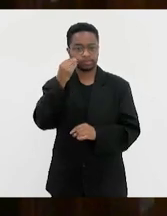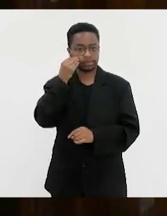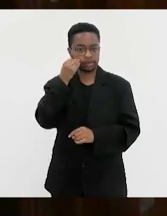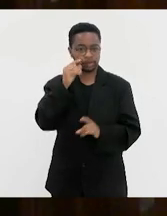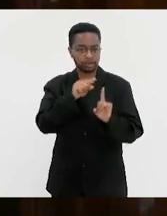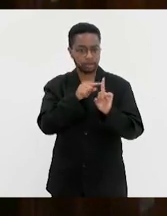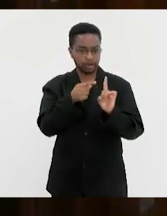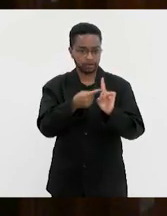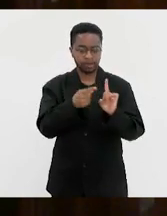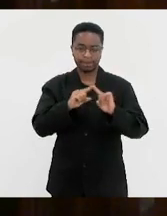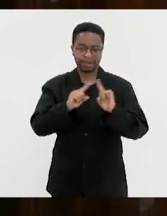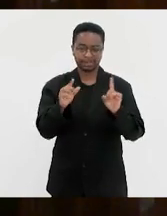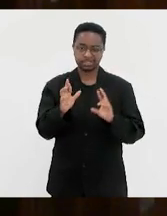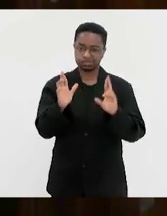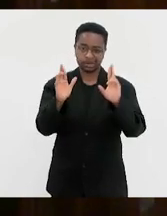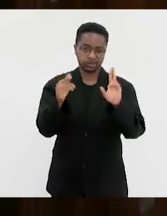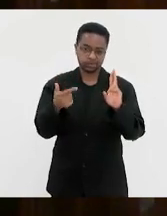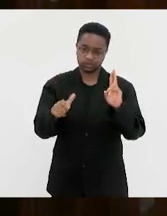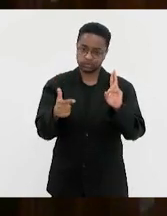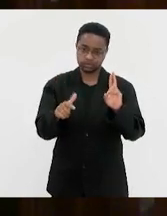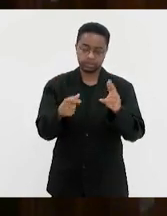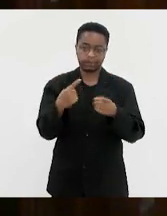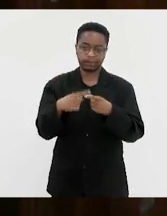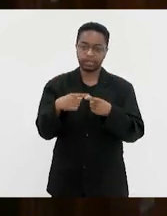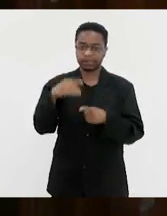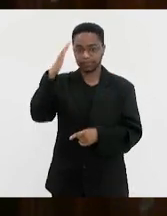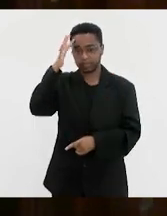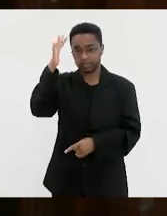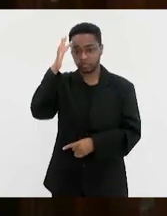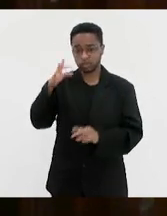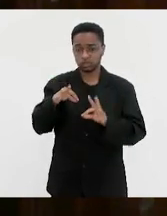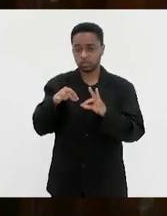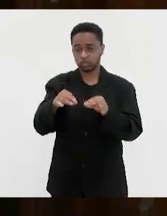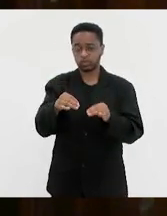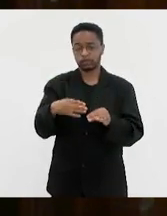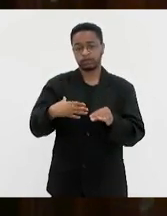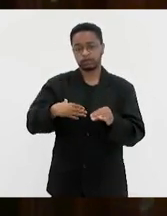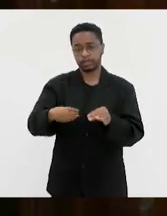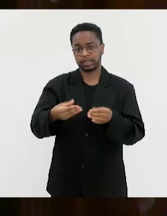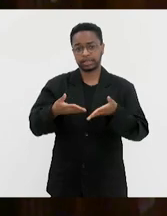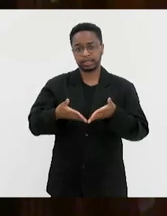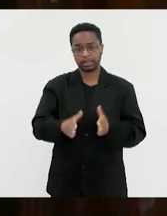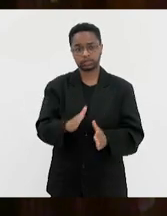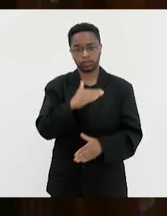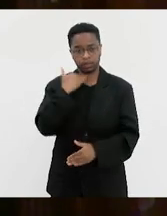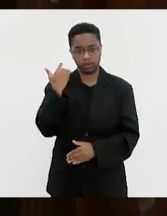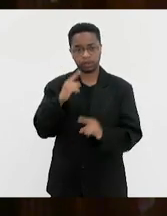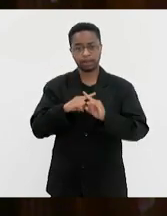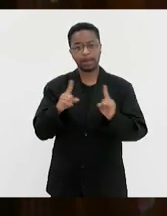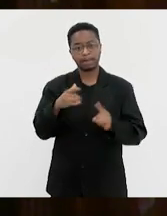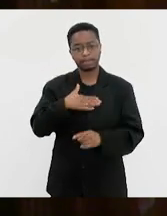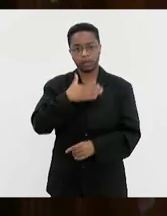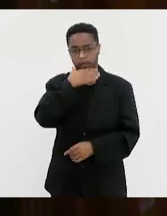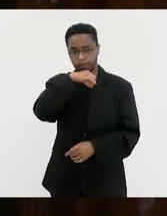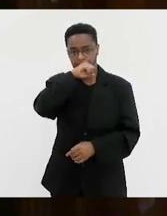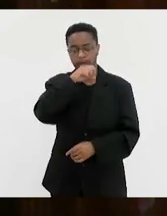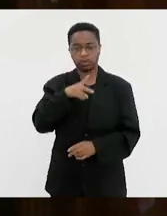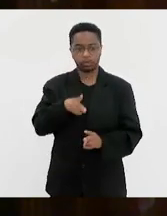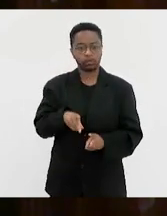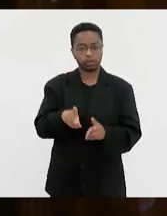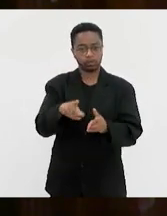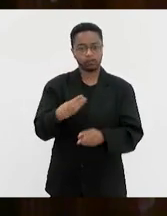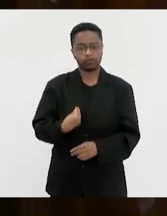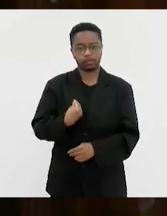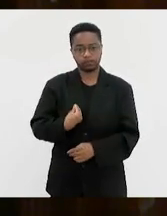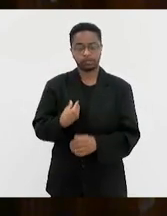já não tinha nem esperança de ser mãe, porque todos os filhos já tinham nascido mortos. E o meu pai vingou. Esse Paulo